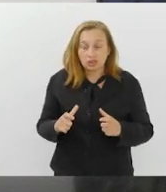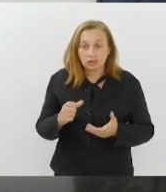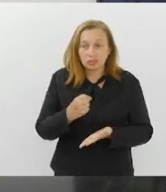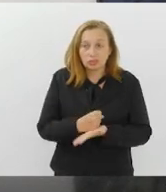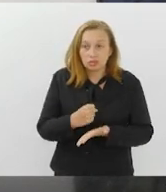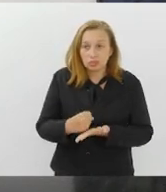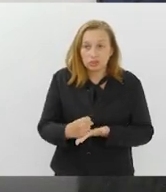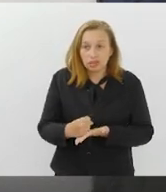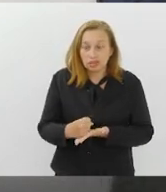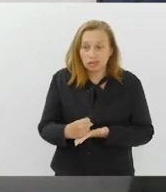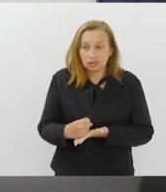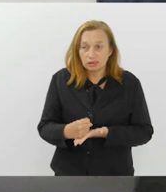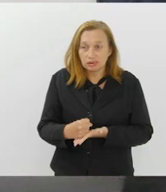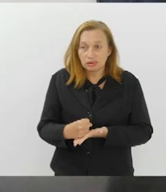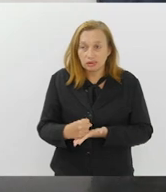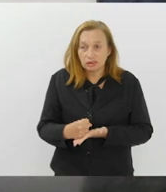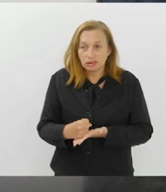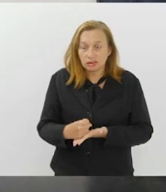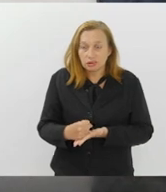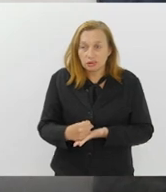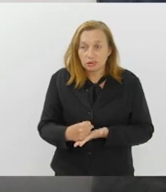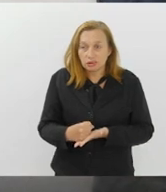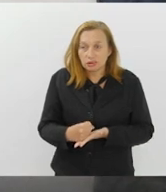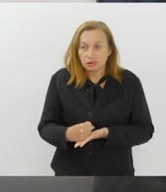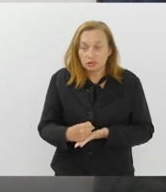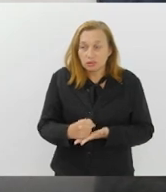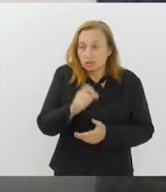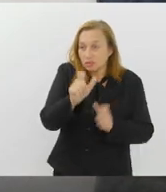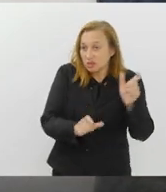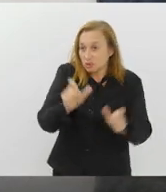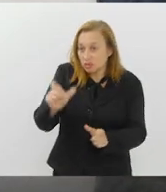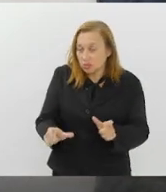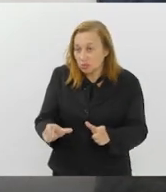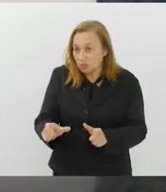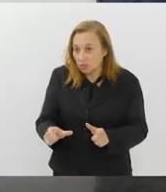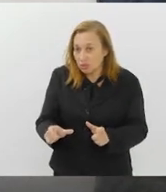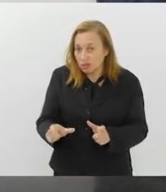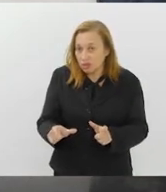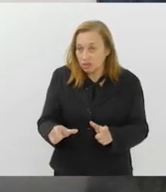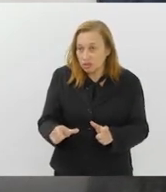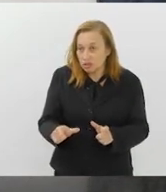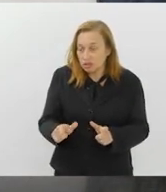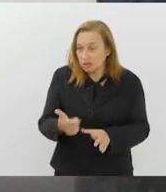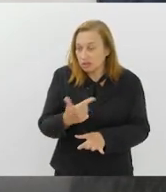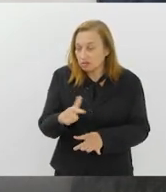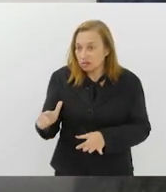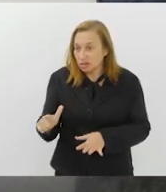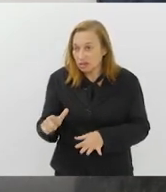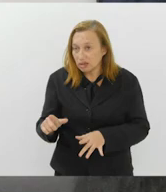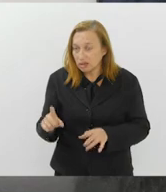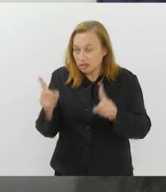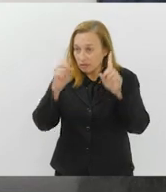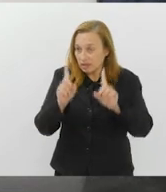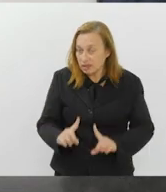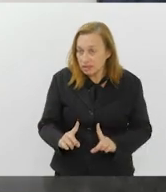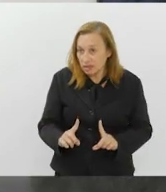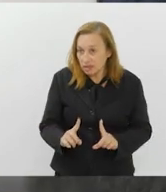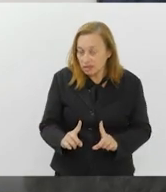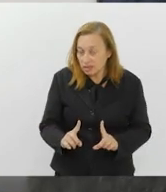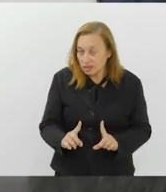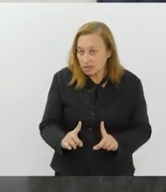contratos pessoas que não são pessoas com deficiência, nem com doenças raras e tal.